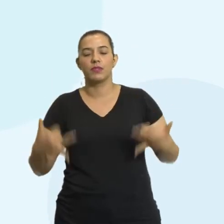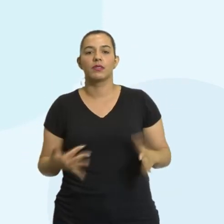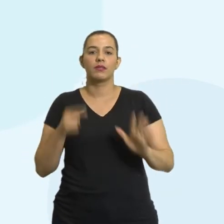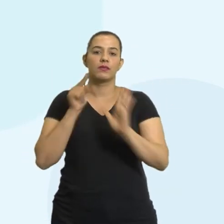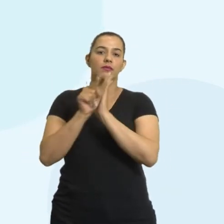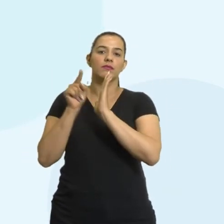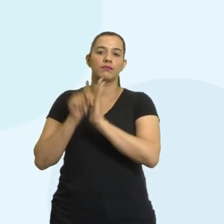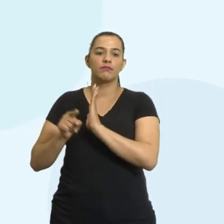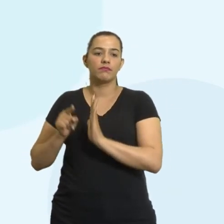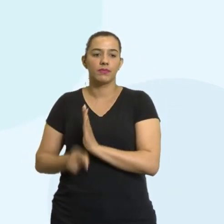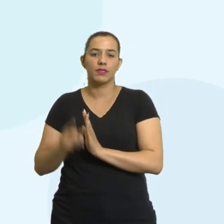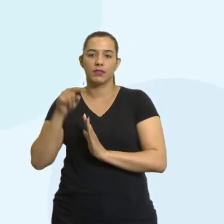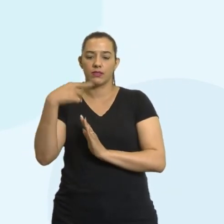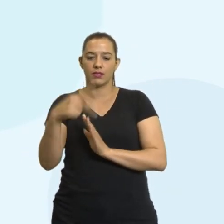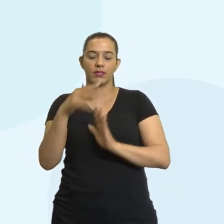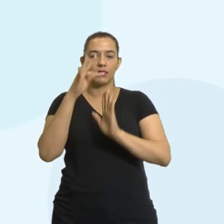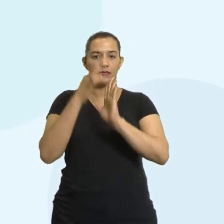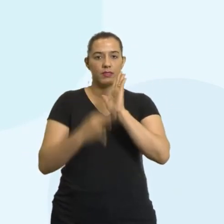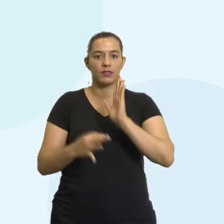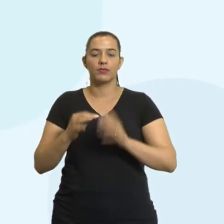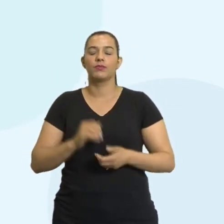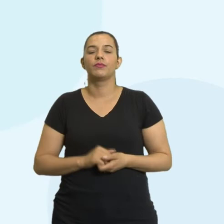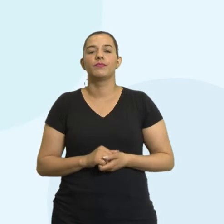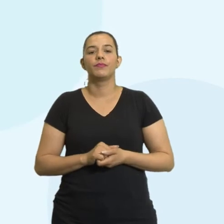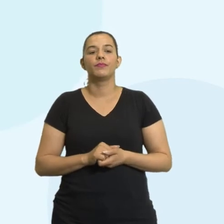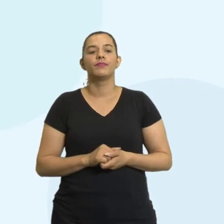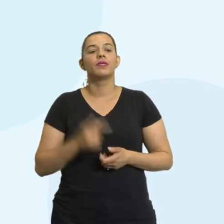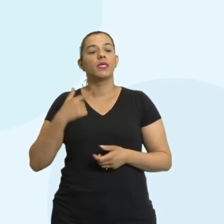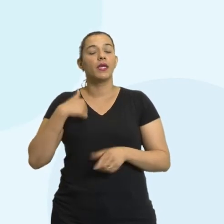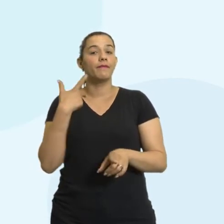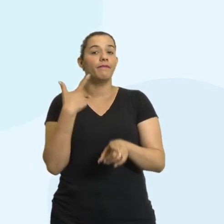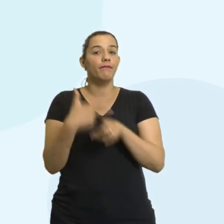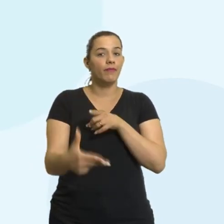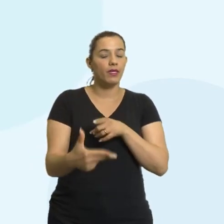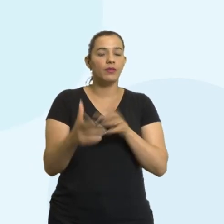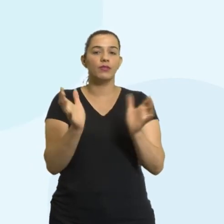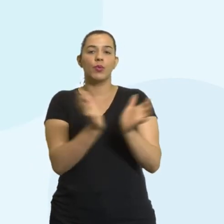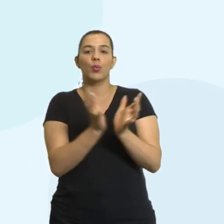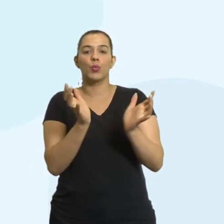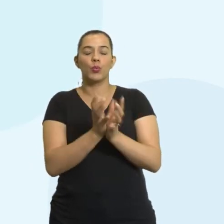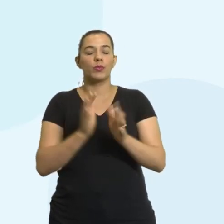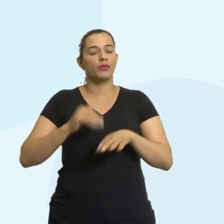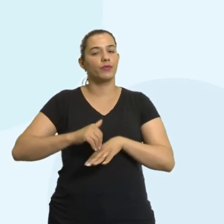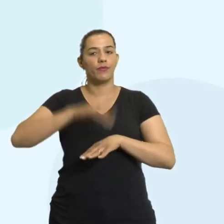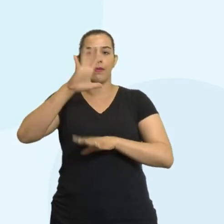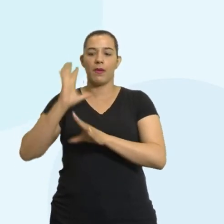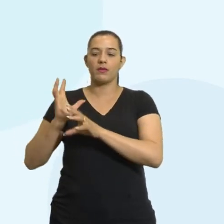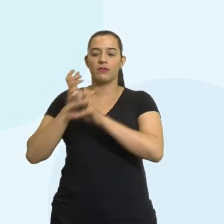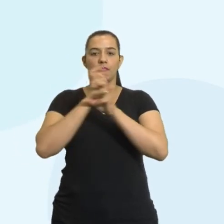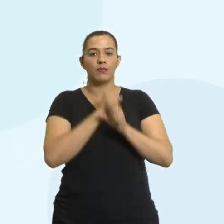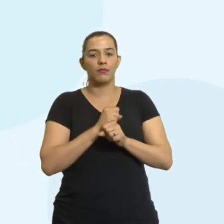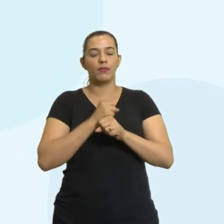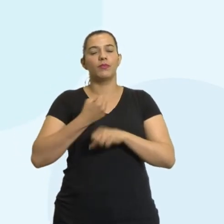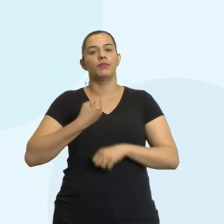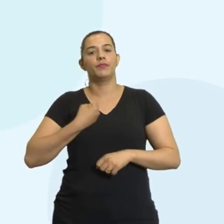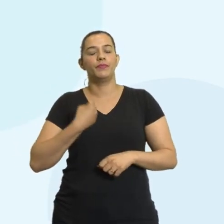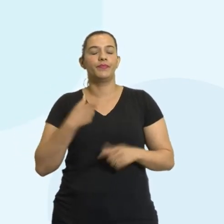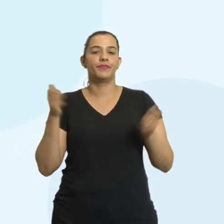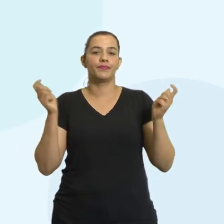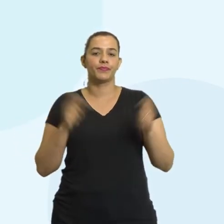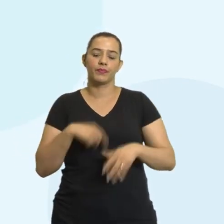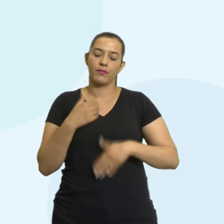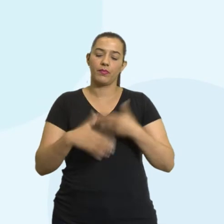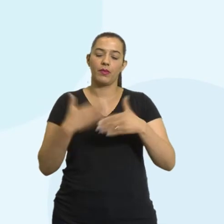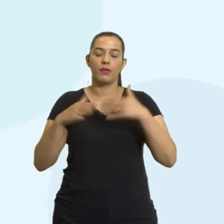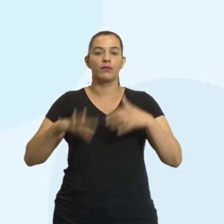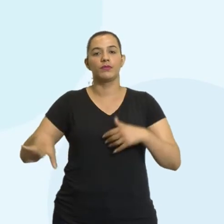questões daquele texto, certo? E aí vence o grupo que tiver conseguido mais pontos ao longo desse processo durante